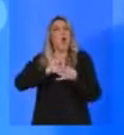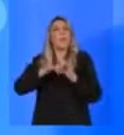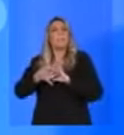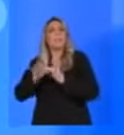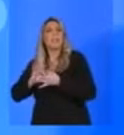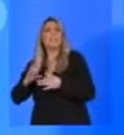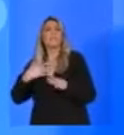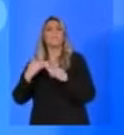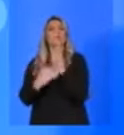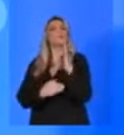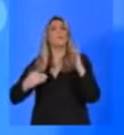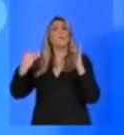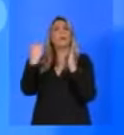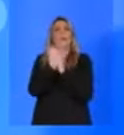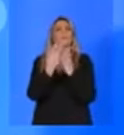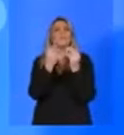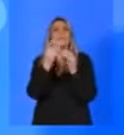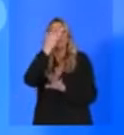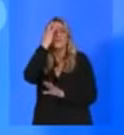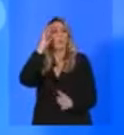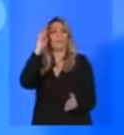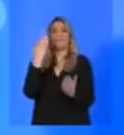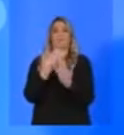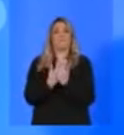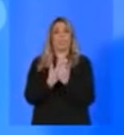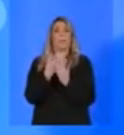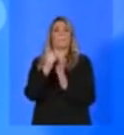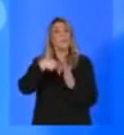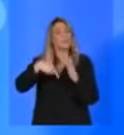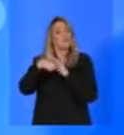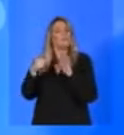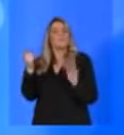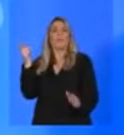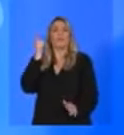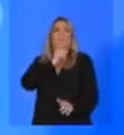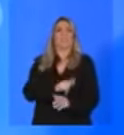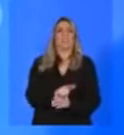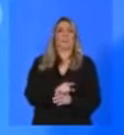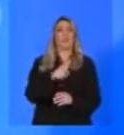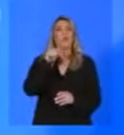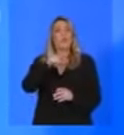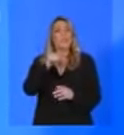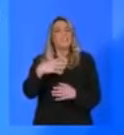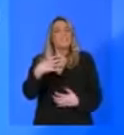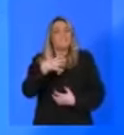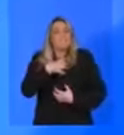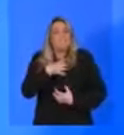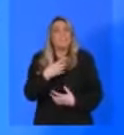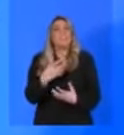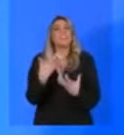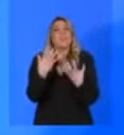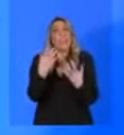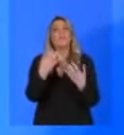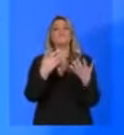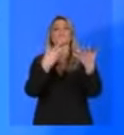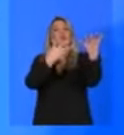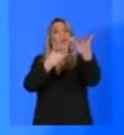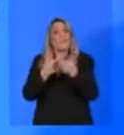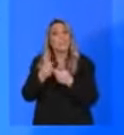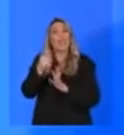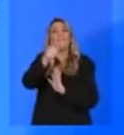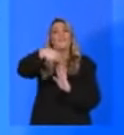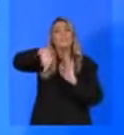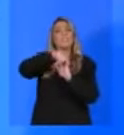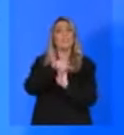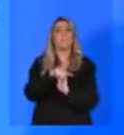superou muita gente não acreditava mas nós chegamos lá e com essa energia que eu quero convidar vocês para que não